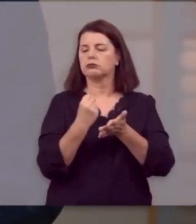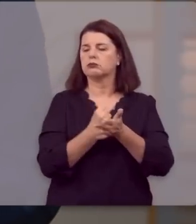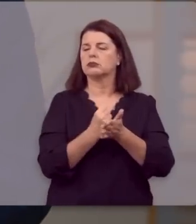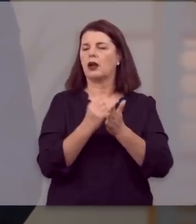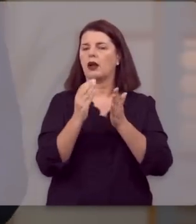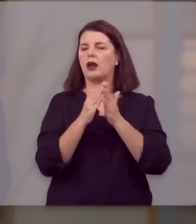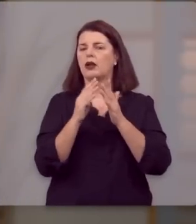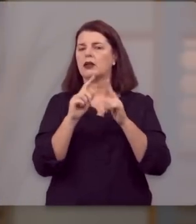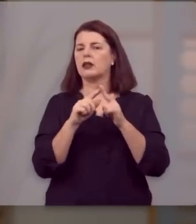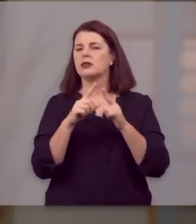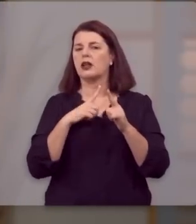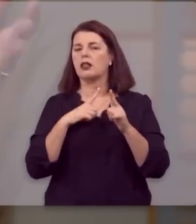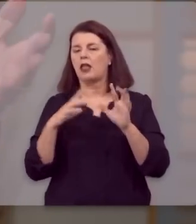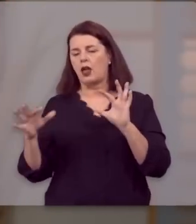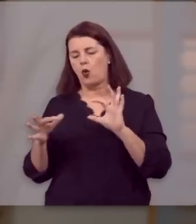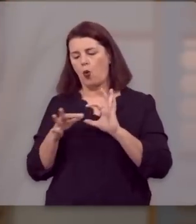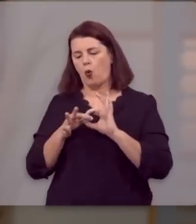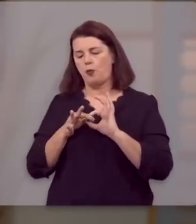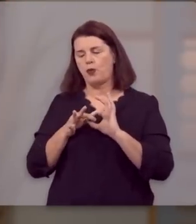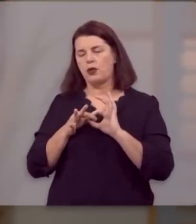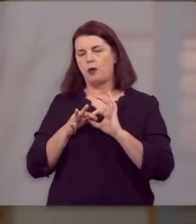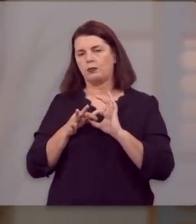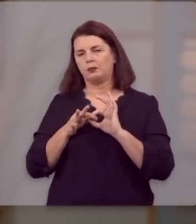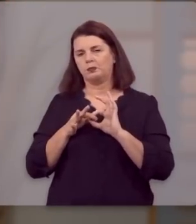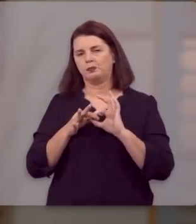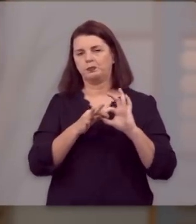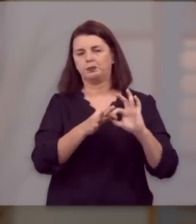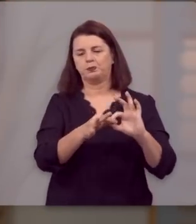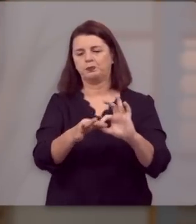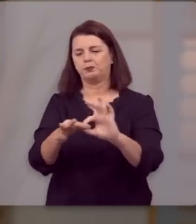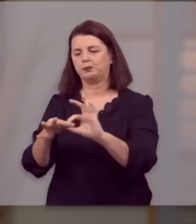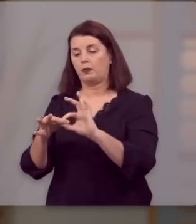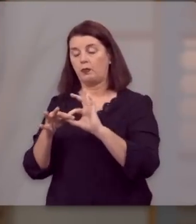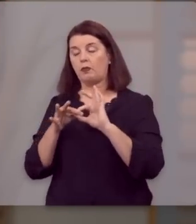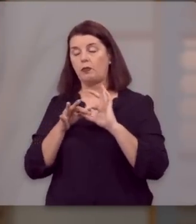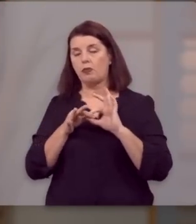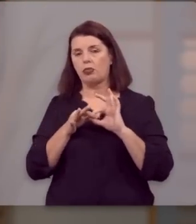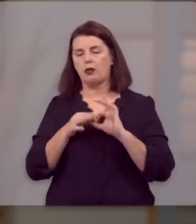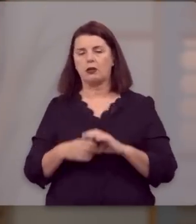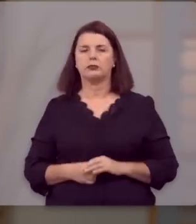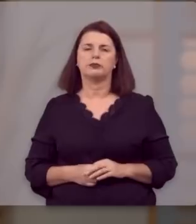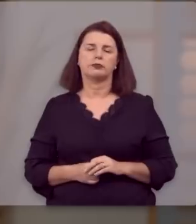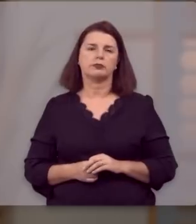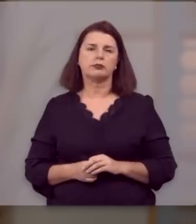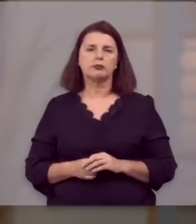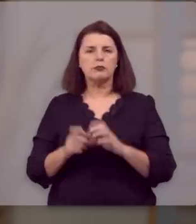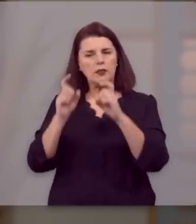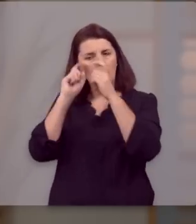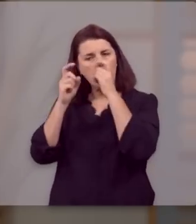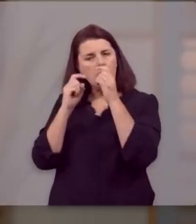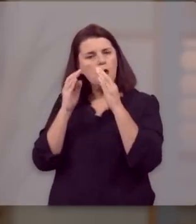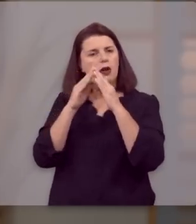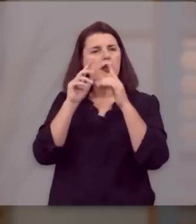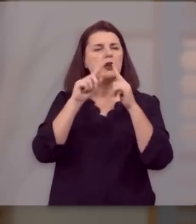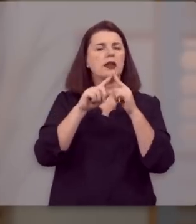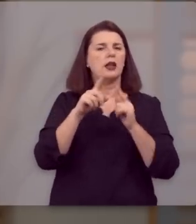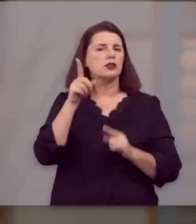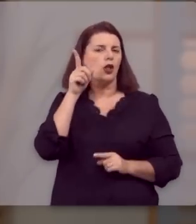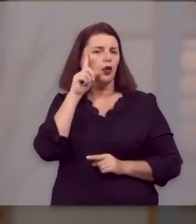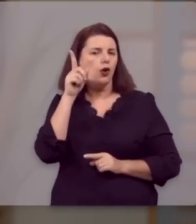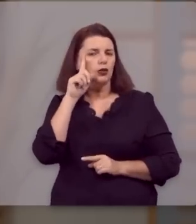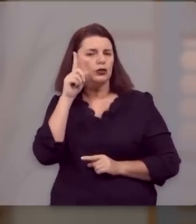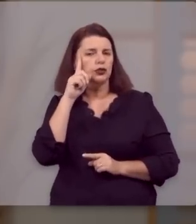que impactou o mundo é uma igreja que tem comunhão, de um tudo em comum. Reuniam-se no